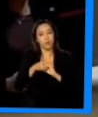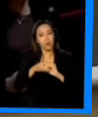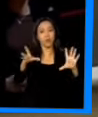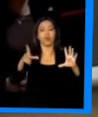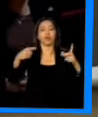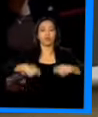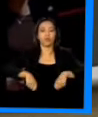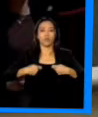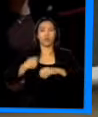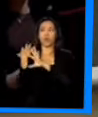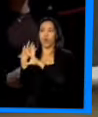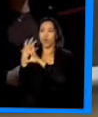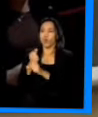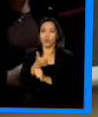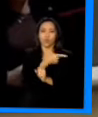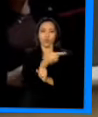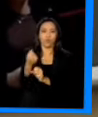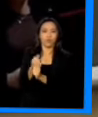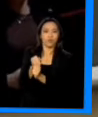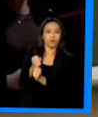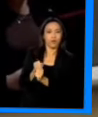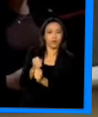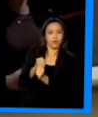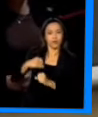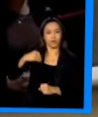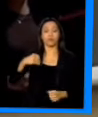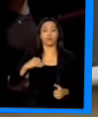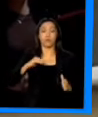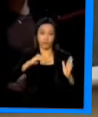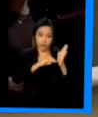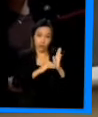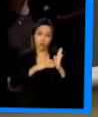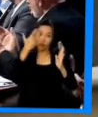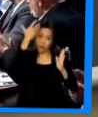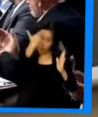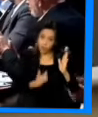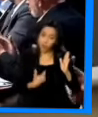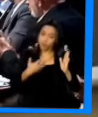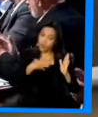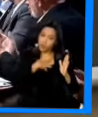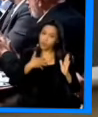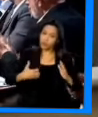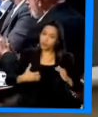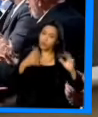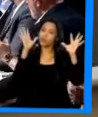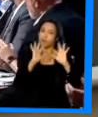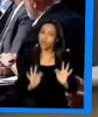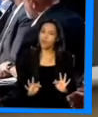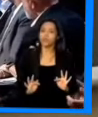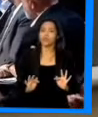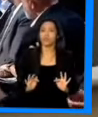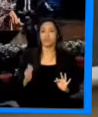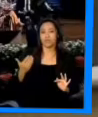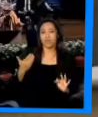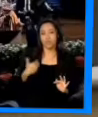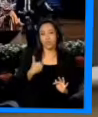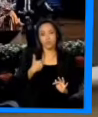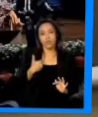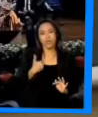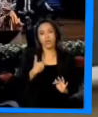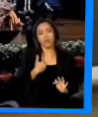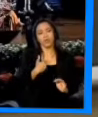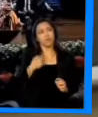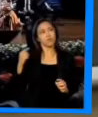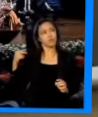especial uma parte que compõe ali a extrema direita radical brasileira, que são contra os baderneiros que tentaram